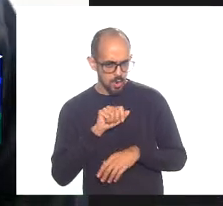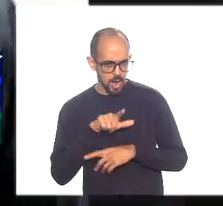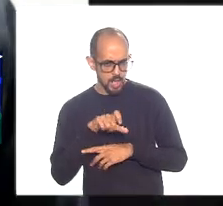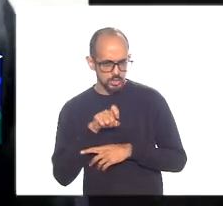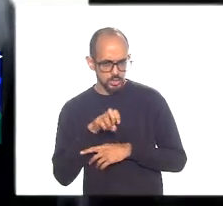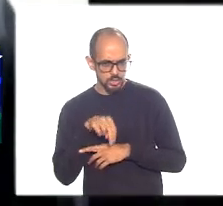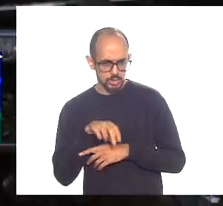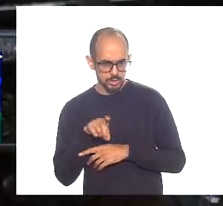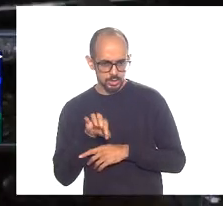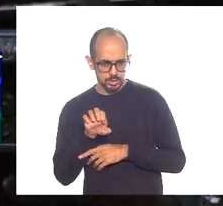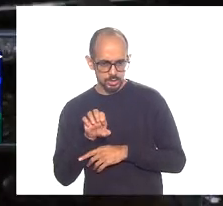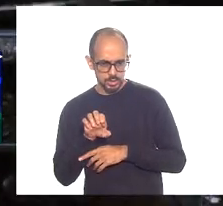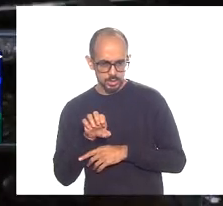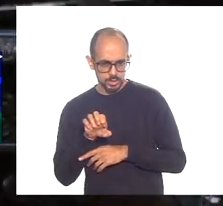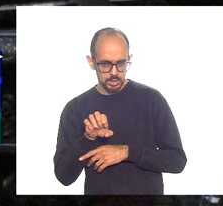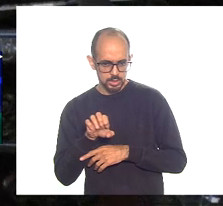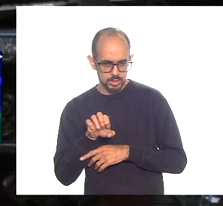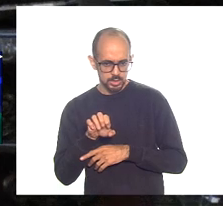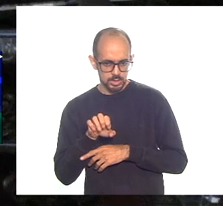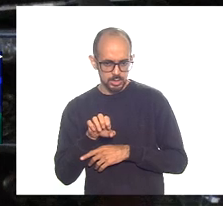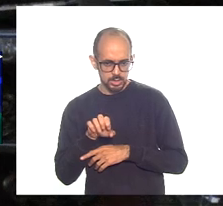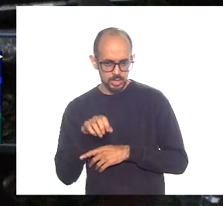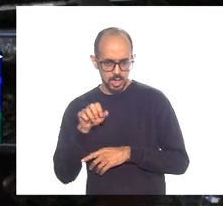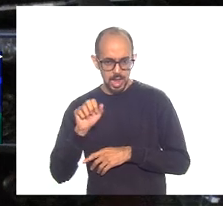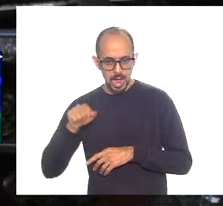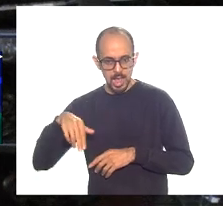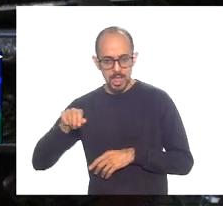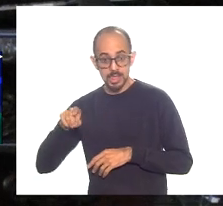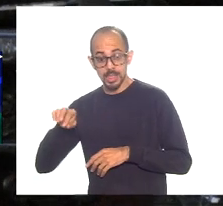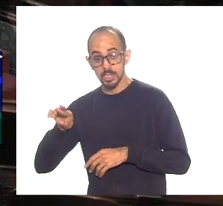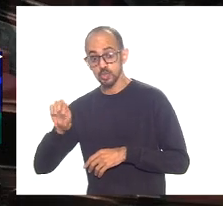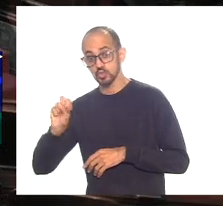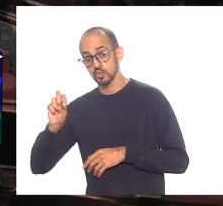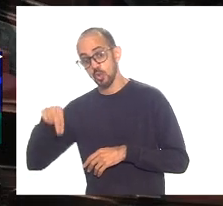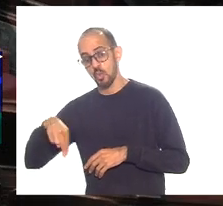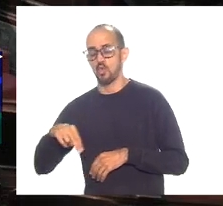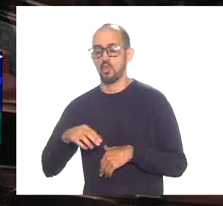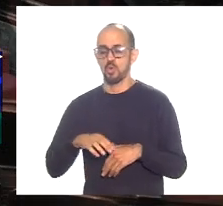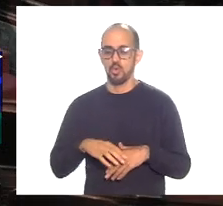o Anderson Alexandre a